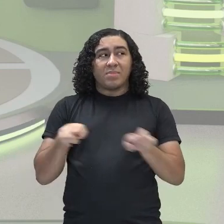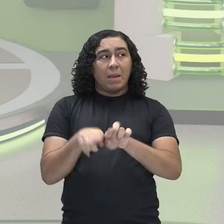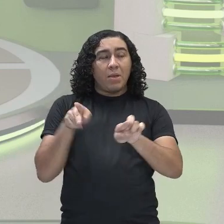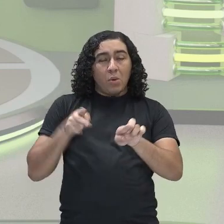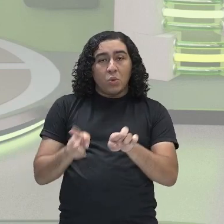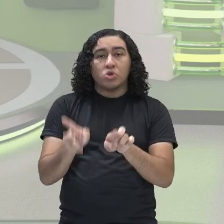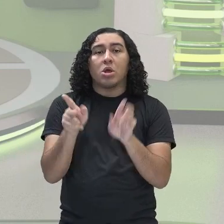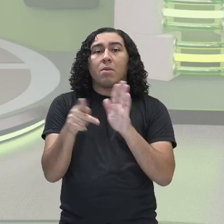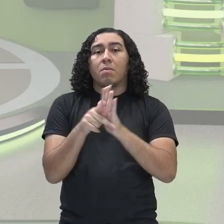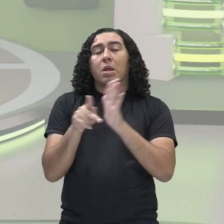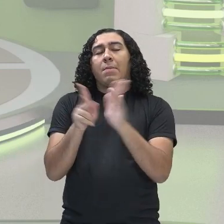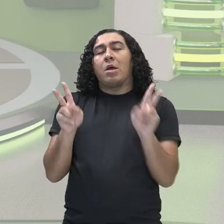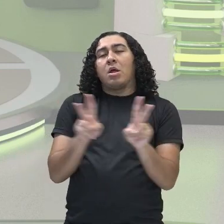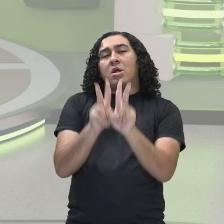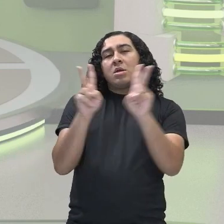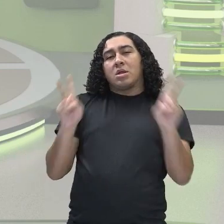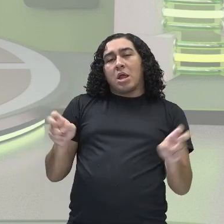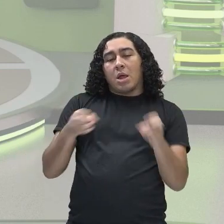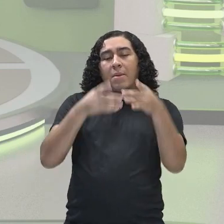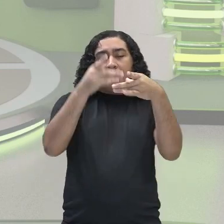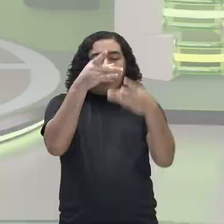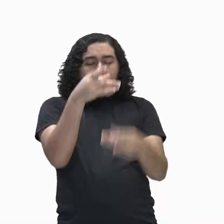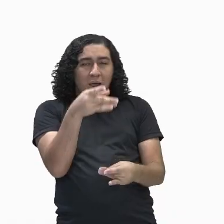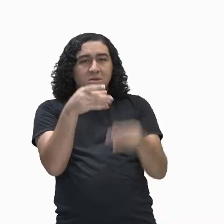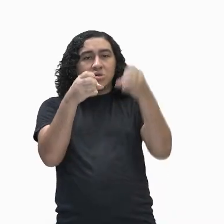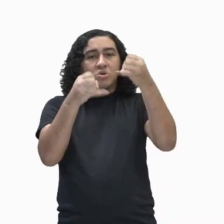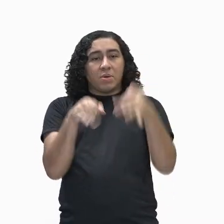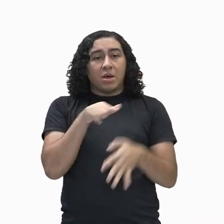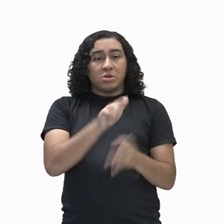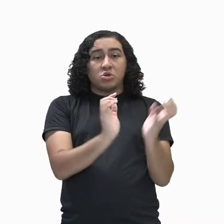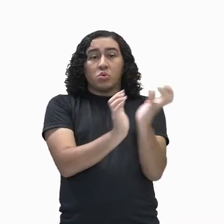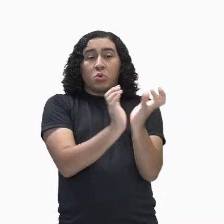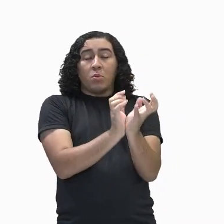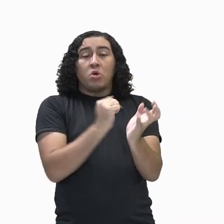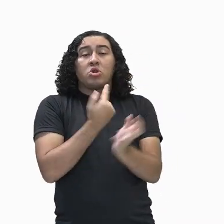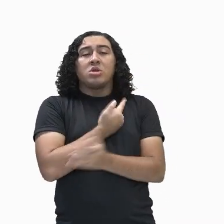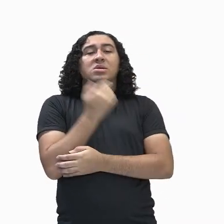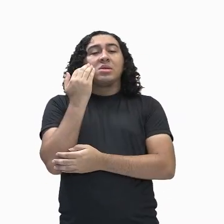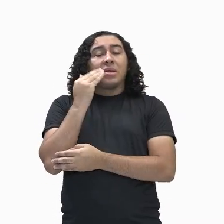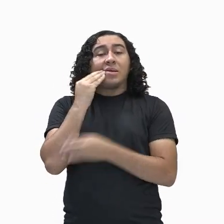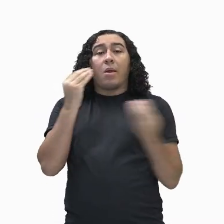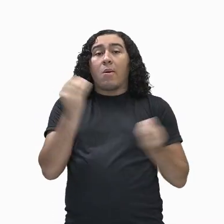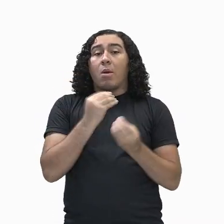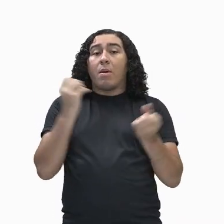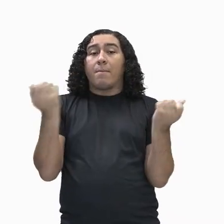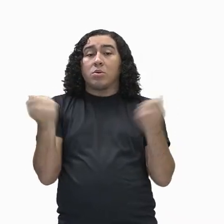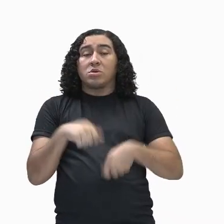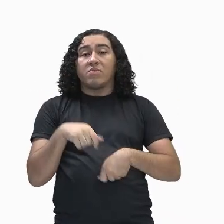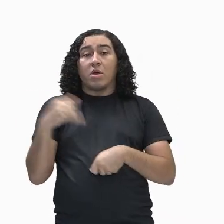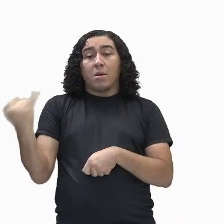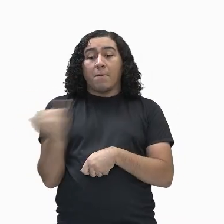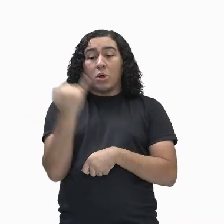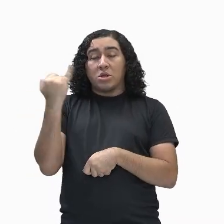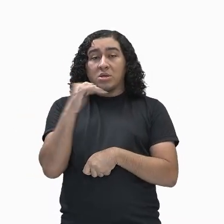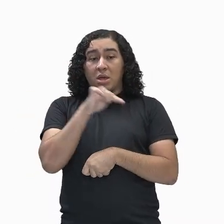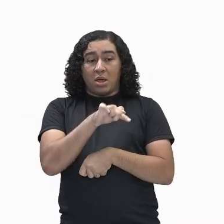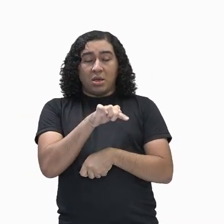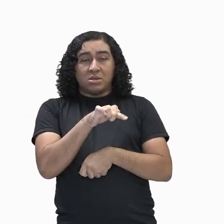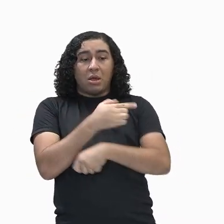aí falando um pouquinho, né, sobre esse reino, a gente vai falar sobre a importância das algas, né?